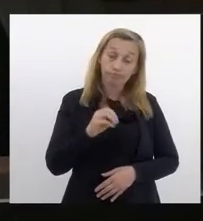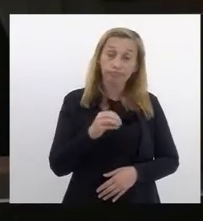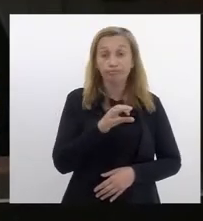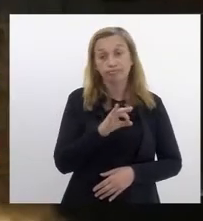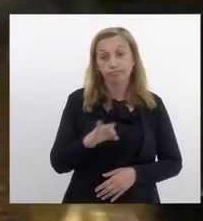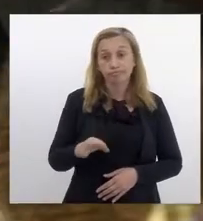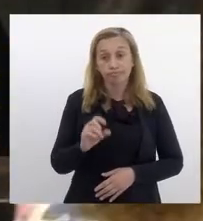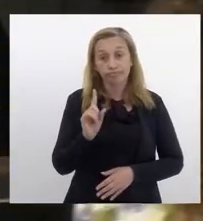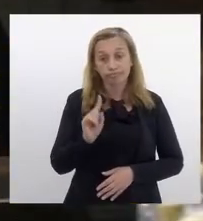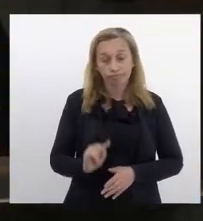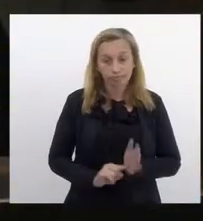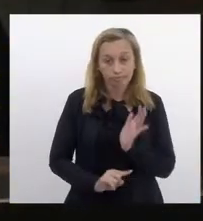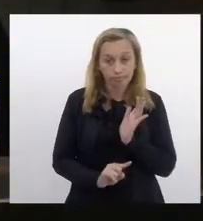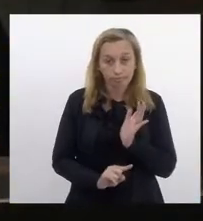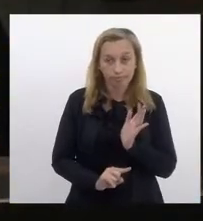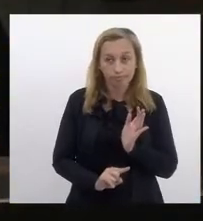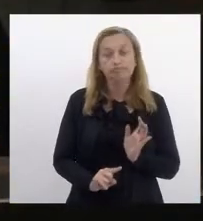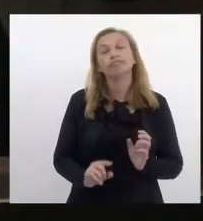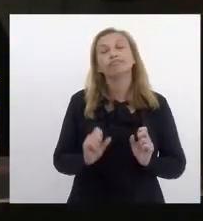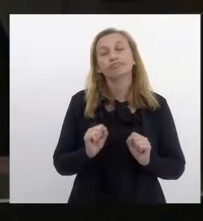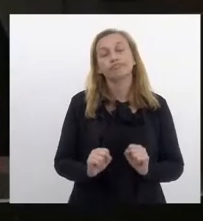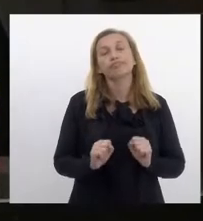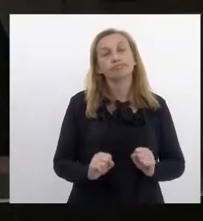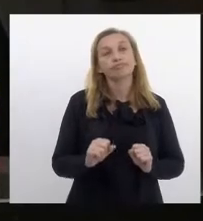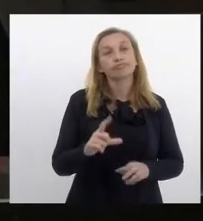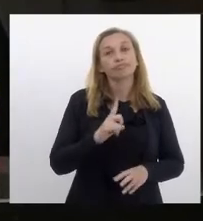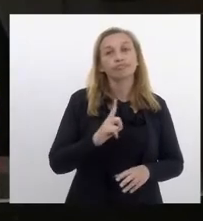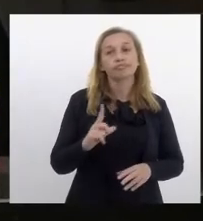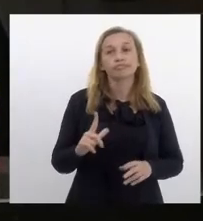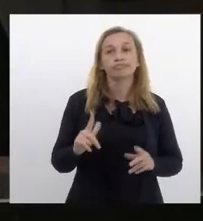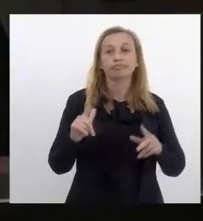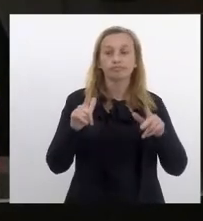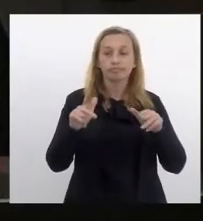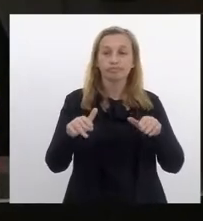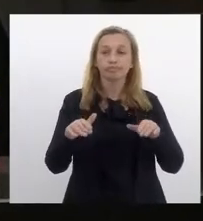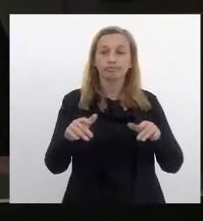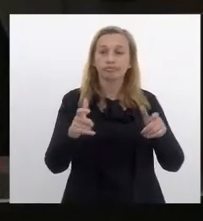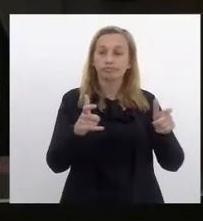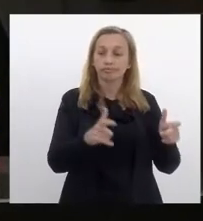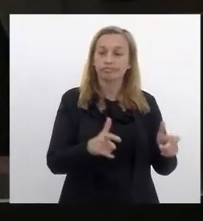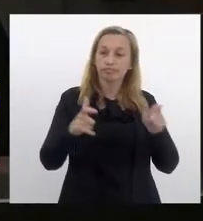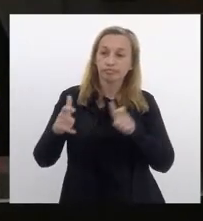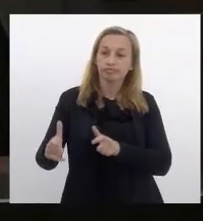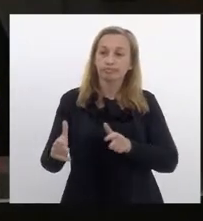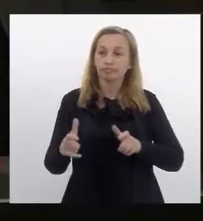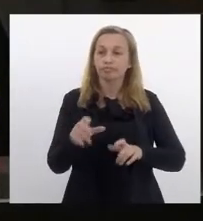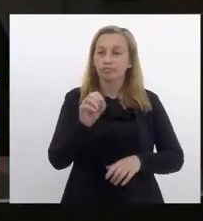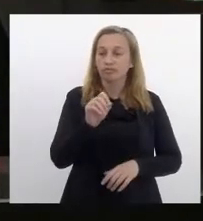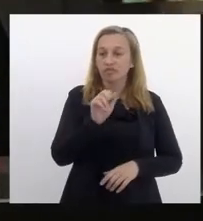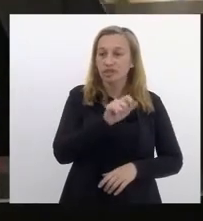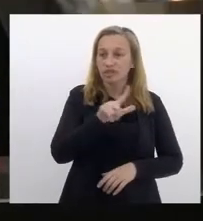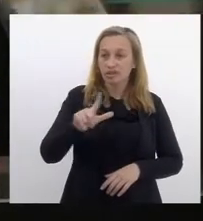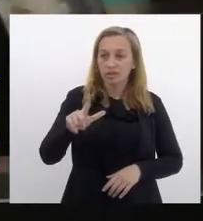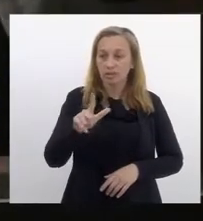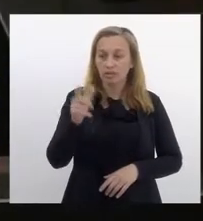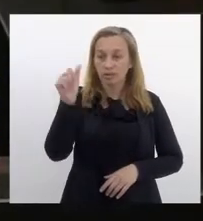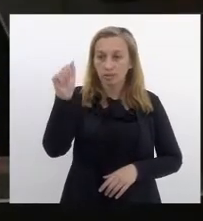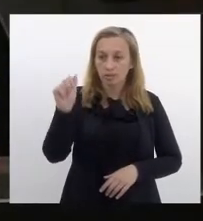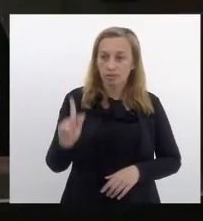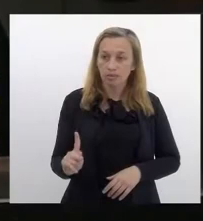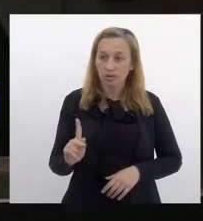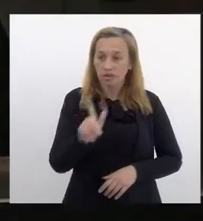40% a menos. Como pudesse haver na mesma patente dois oficiais com